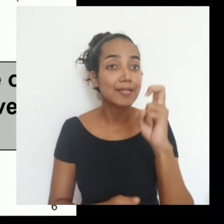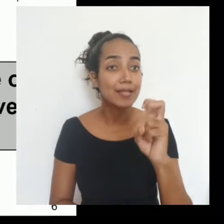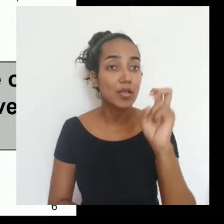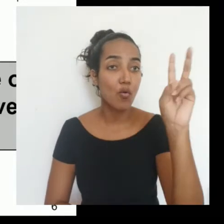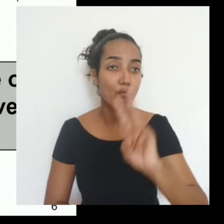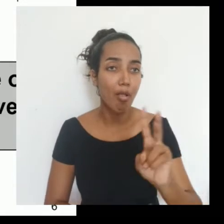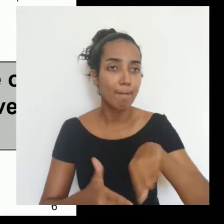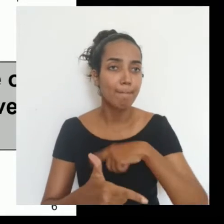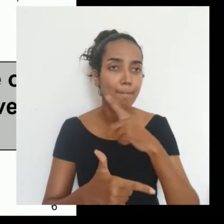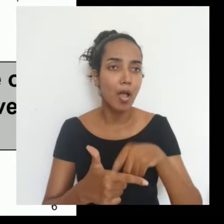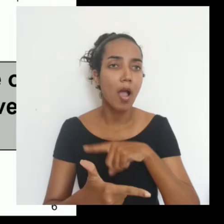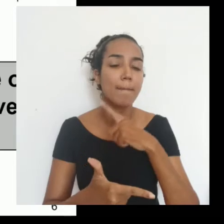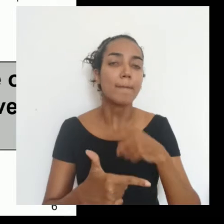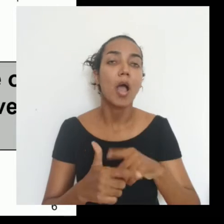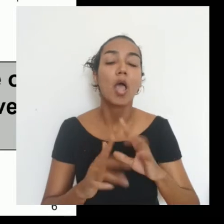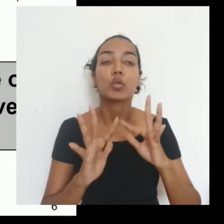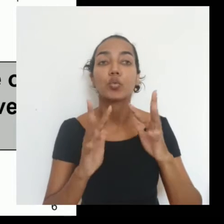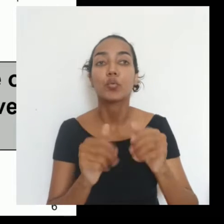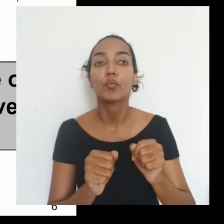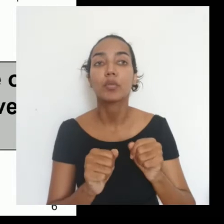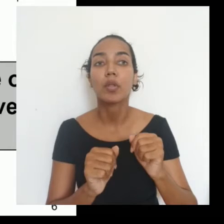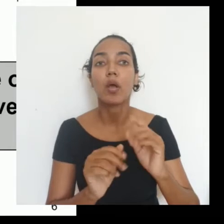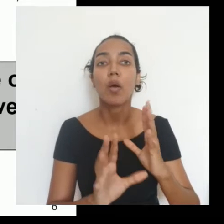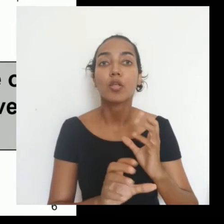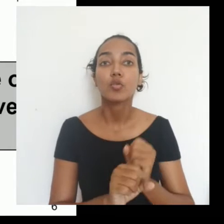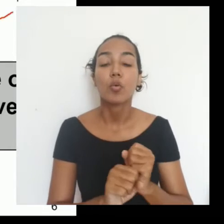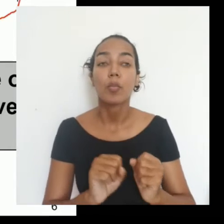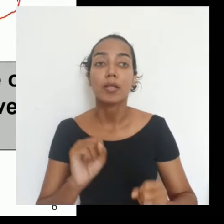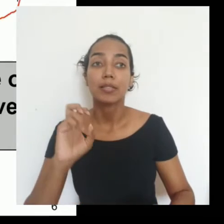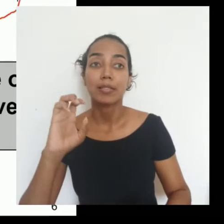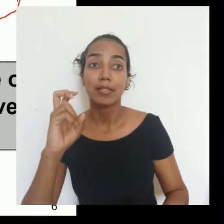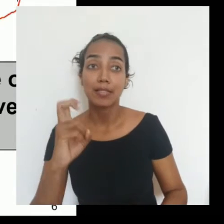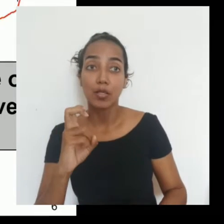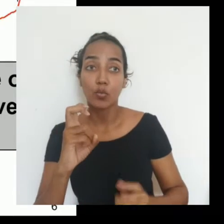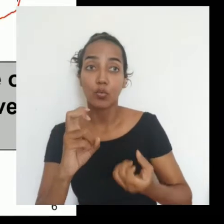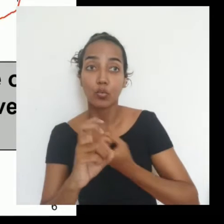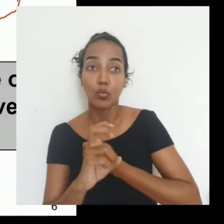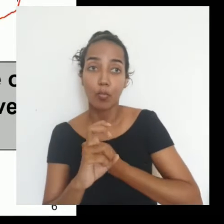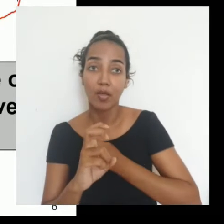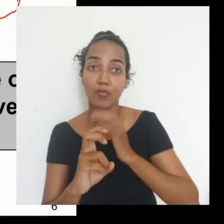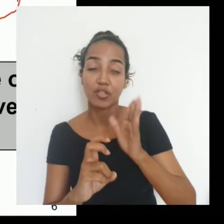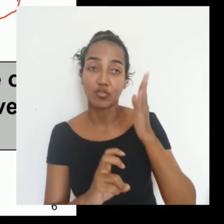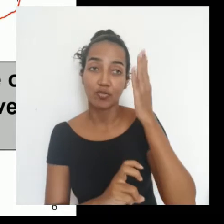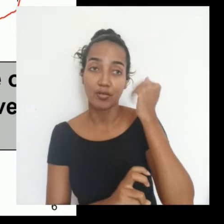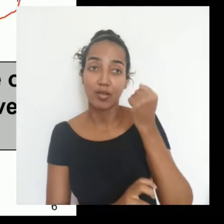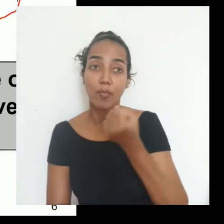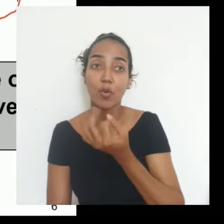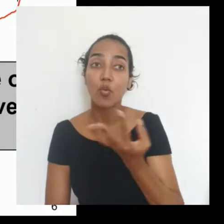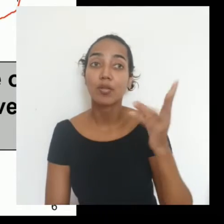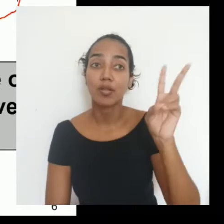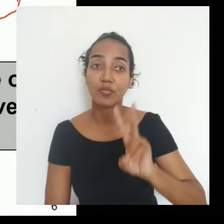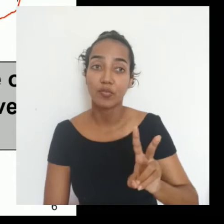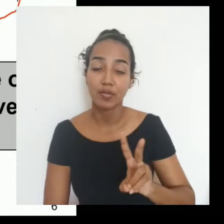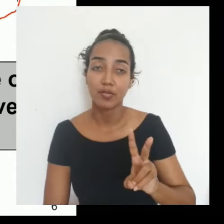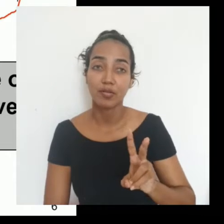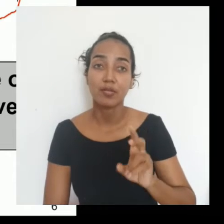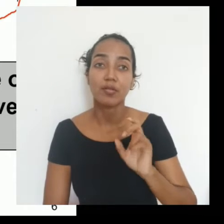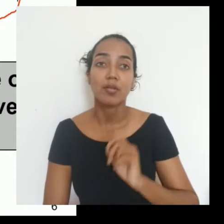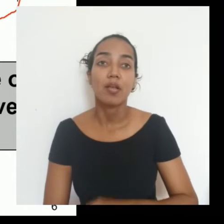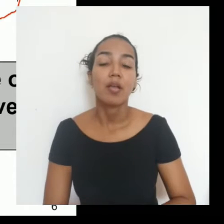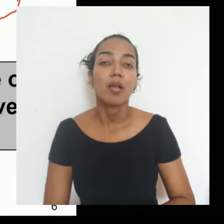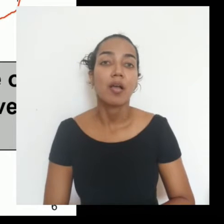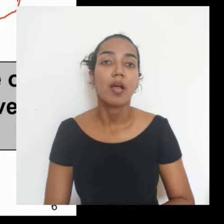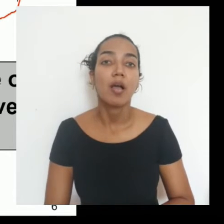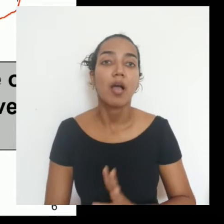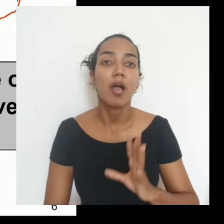No final, a soma de 5 números, e você sabe previamente quantas vezes esse laço vai ser executado, é